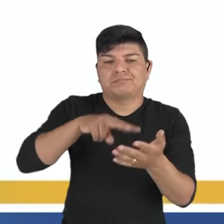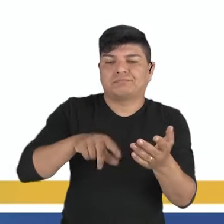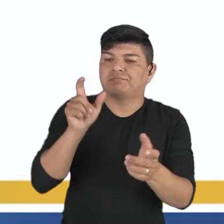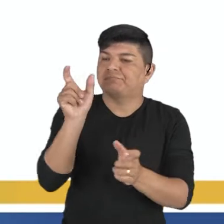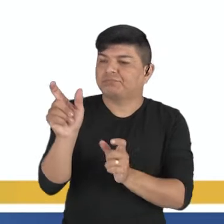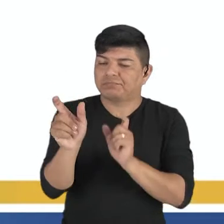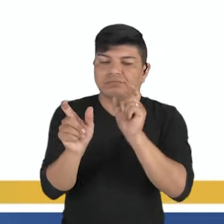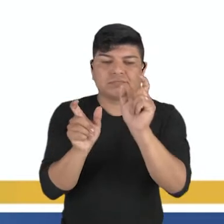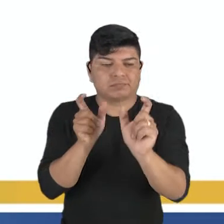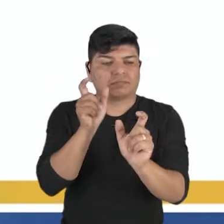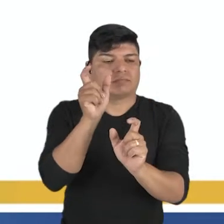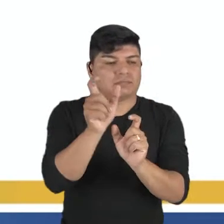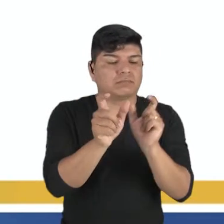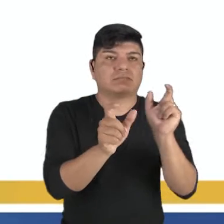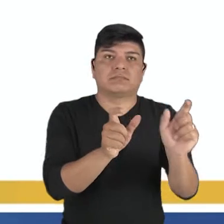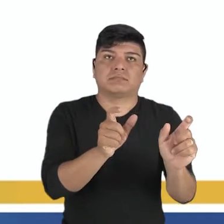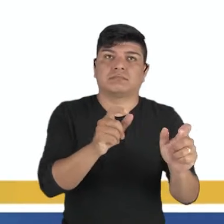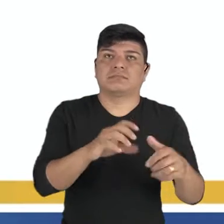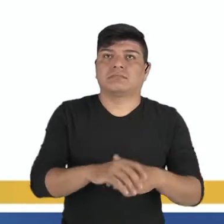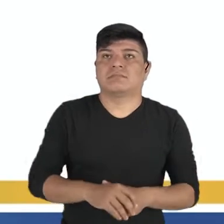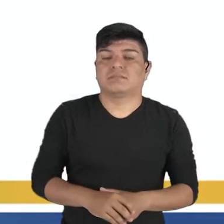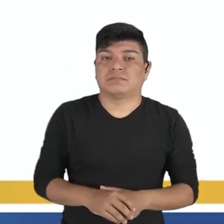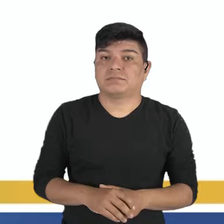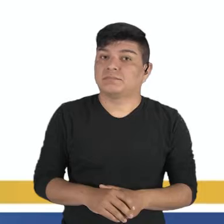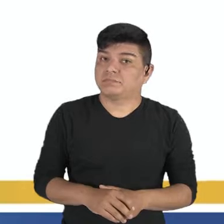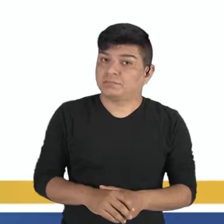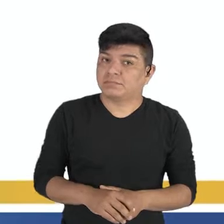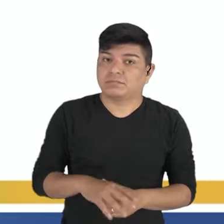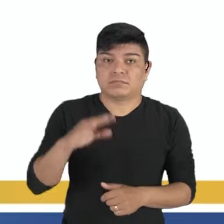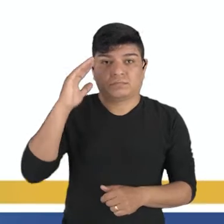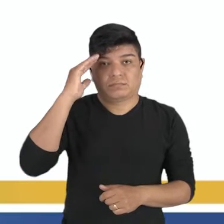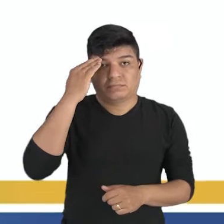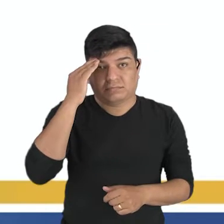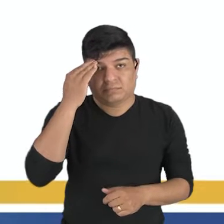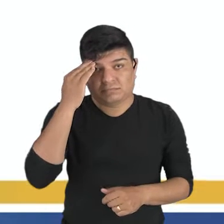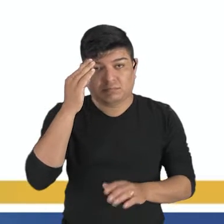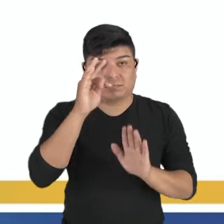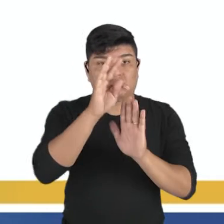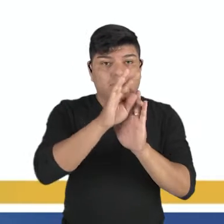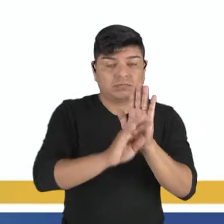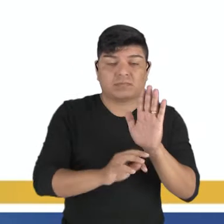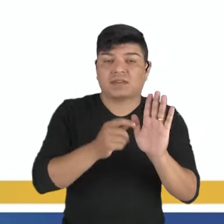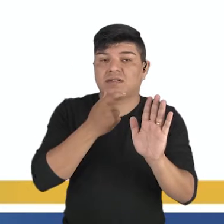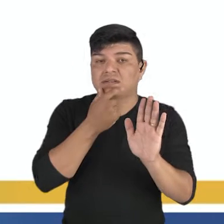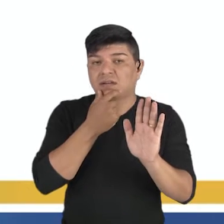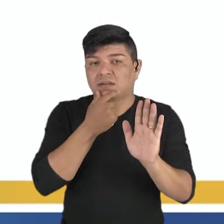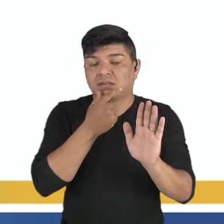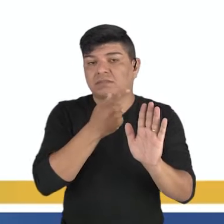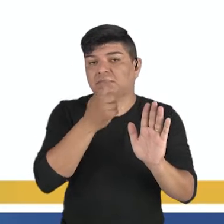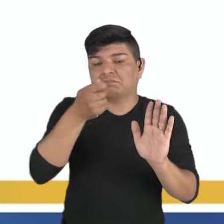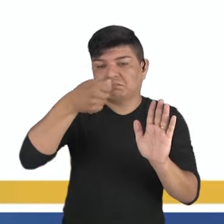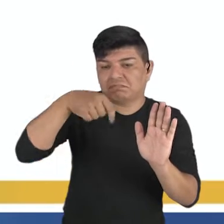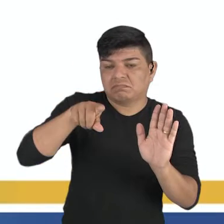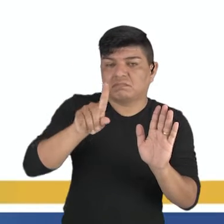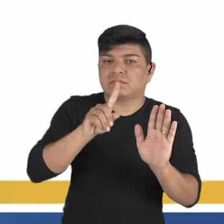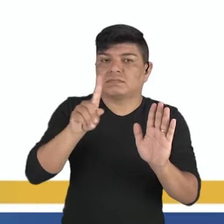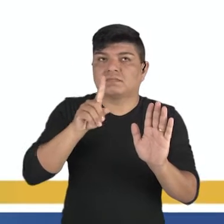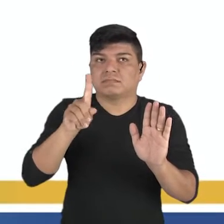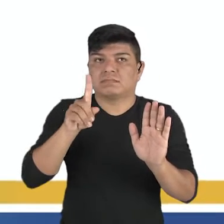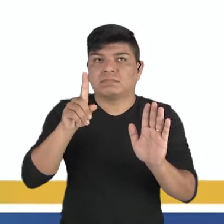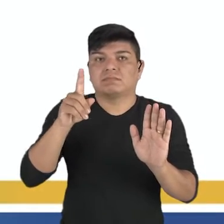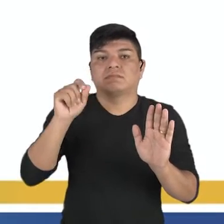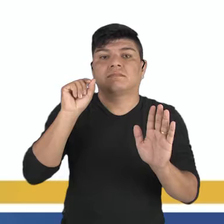palavra por palavra. Pessoal, para entender um texto em inglês, você não